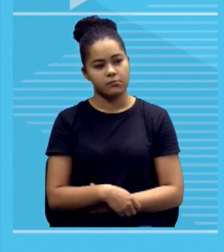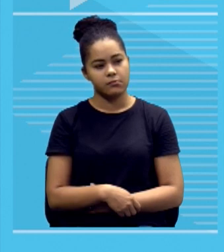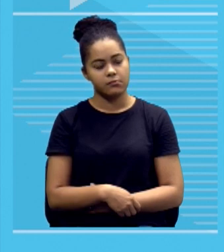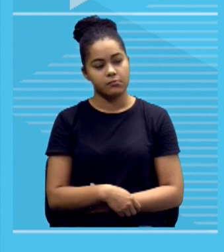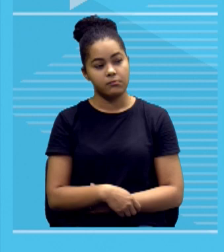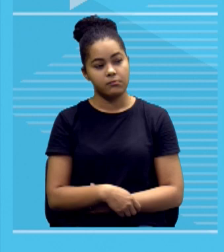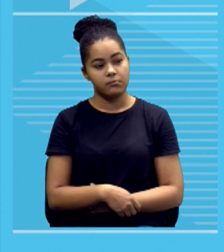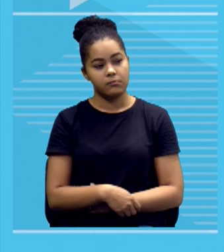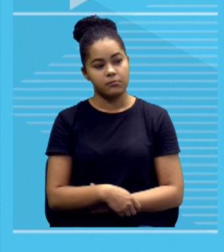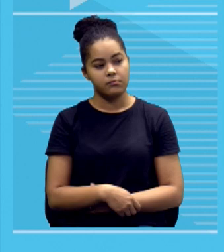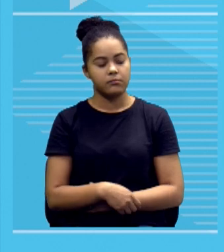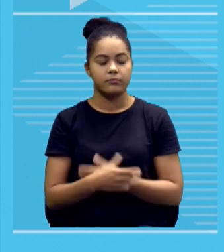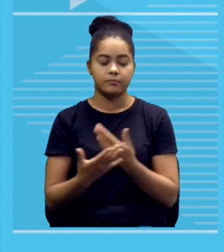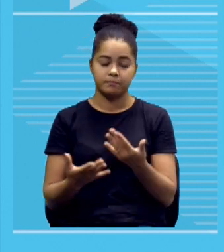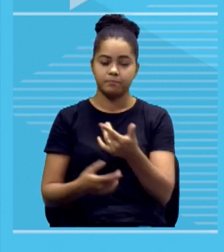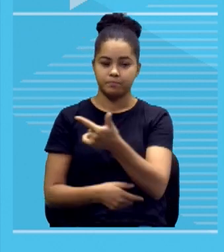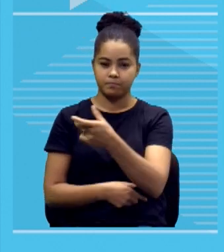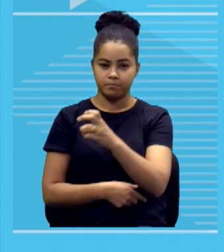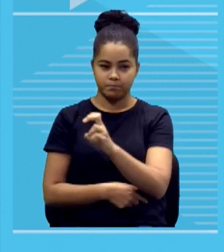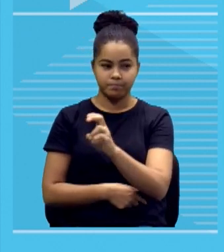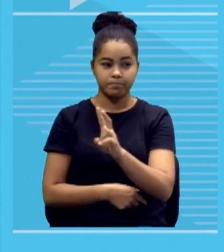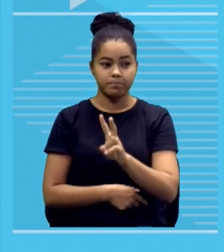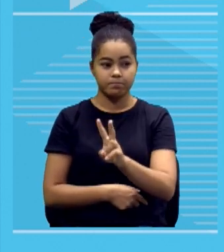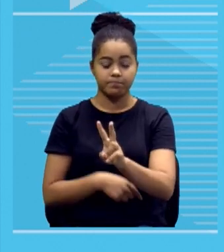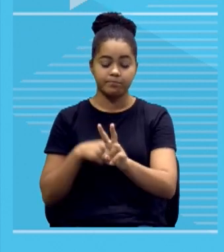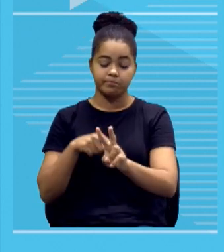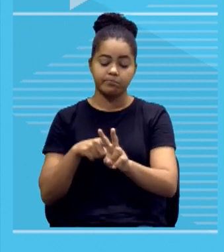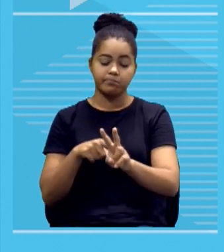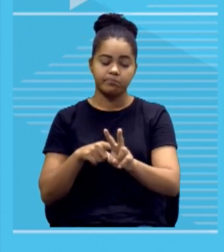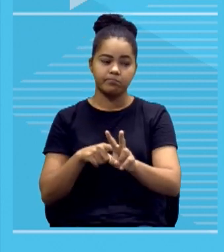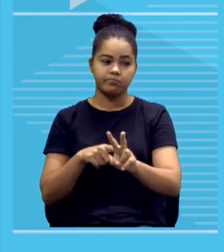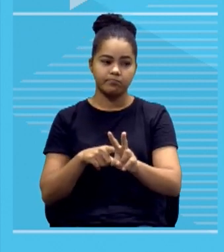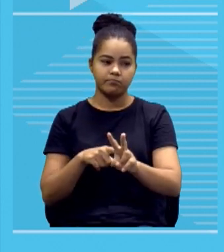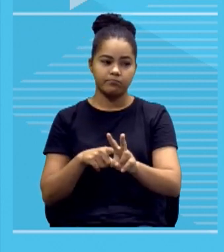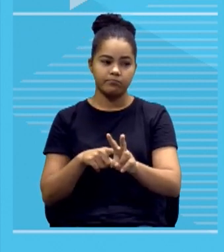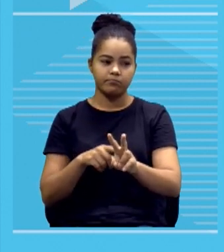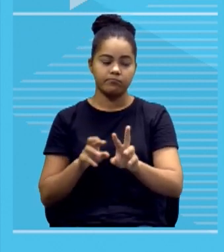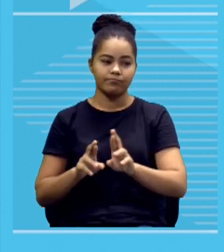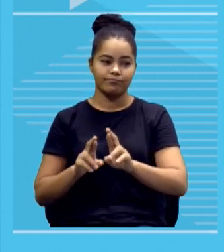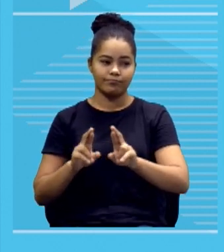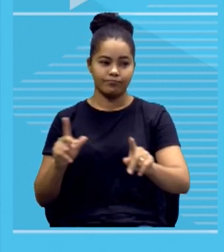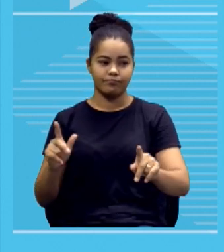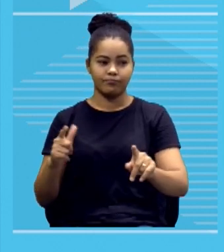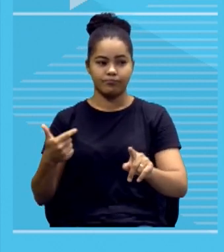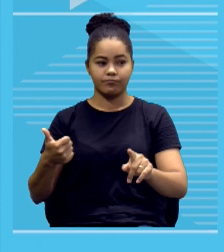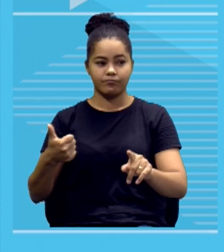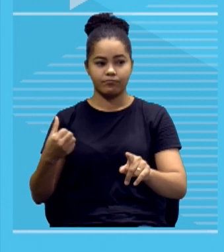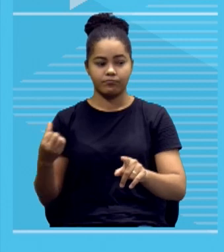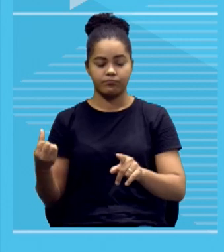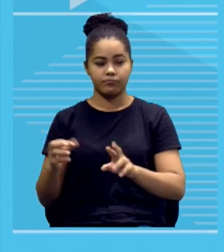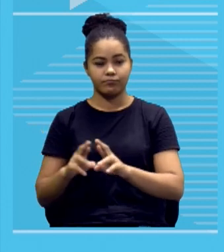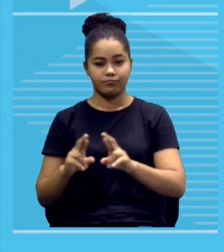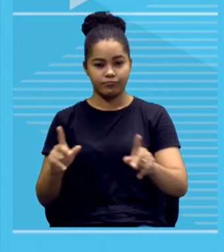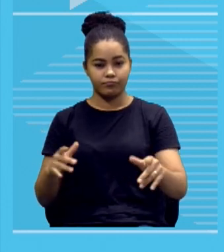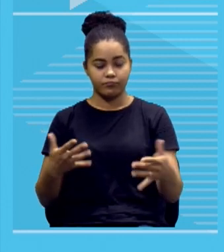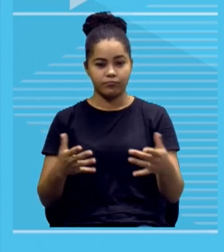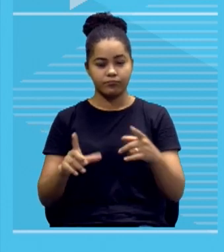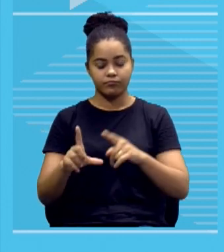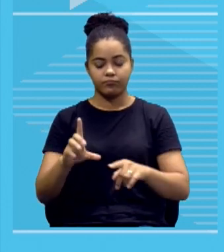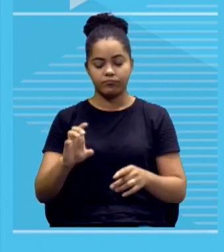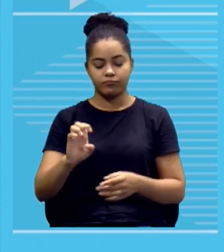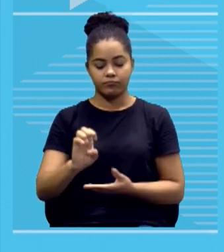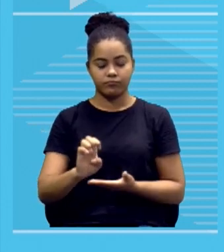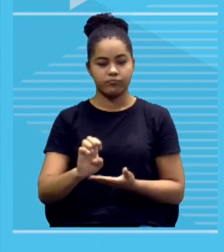volts. Esse valor de 25 volts é diferente, né, desse valor de 16 volts. Então a letra E